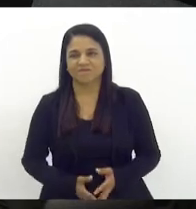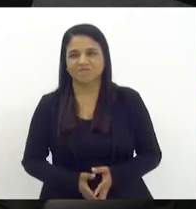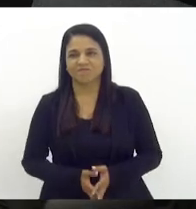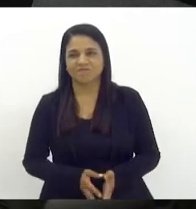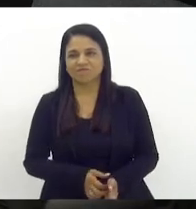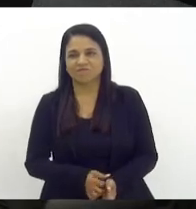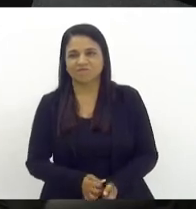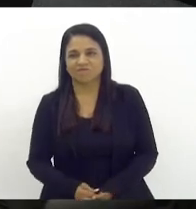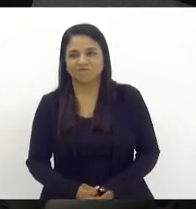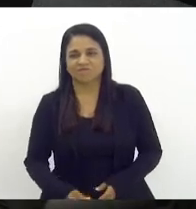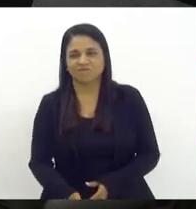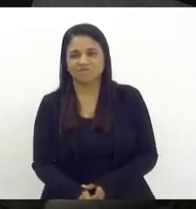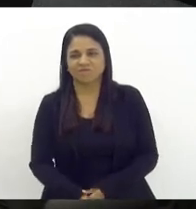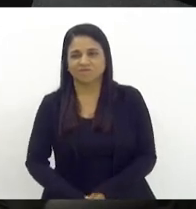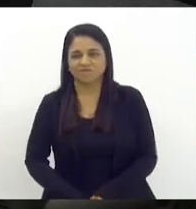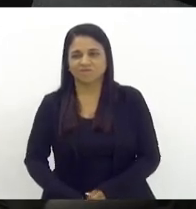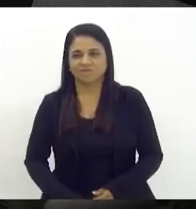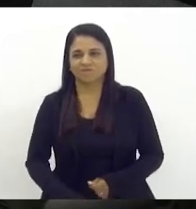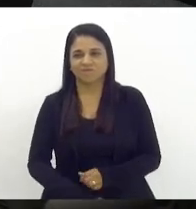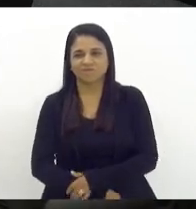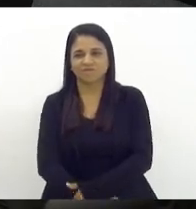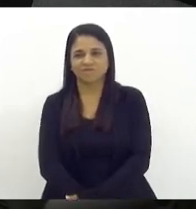De mão na frente dele.